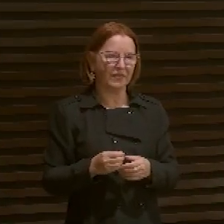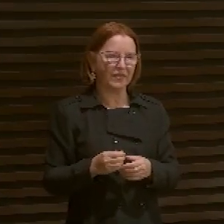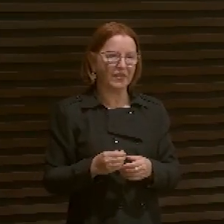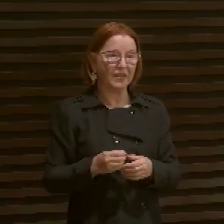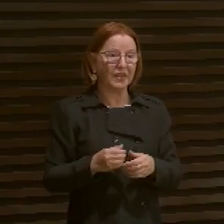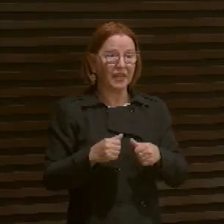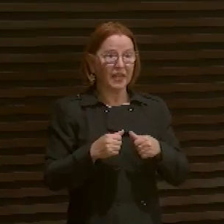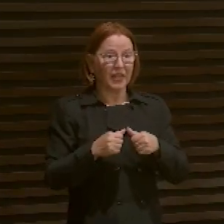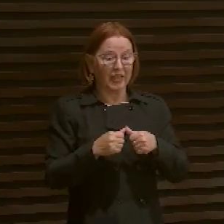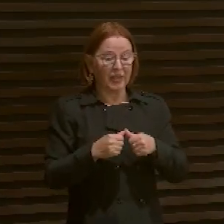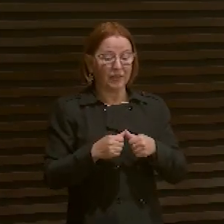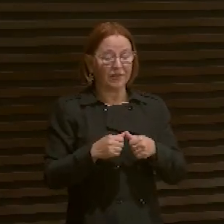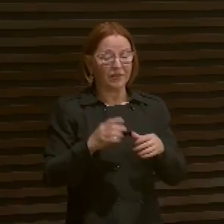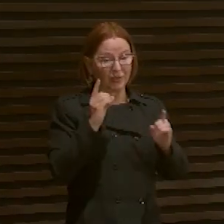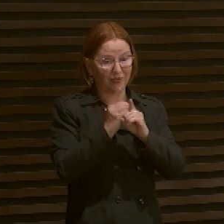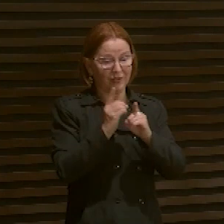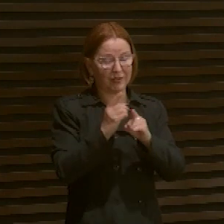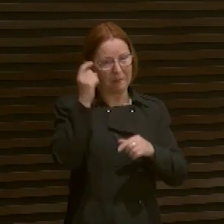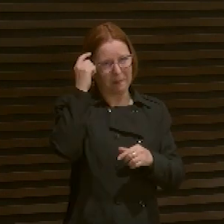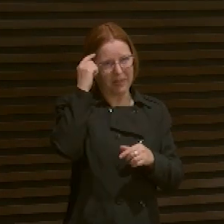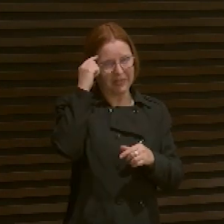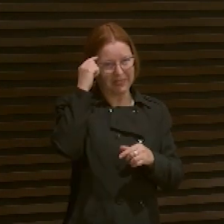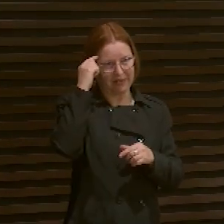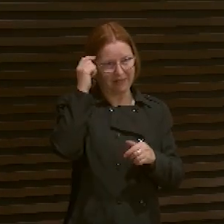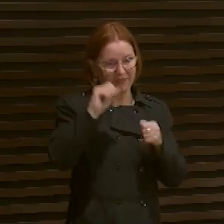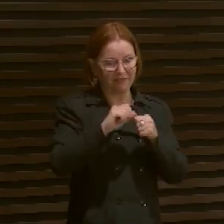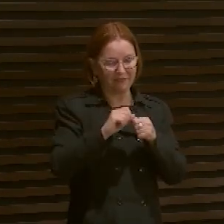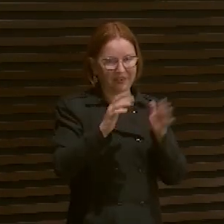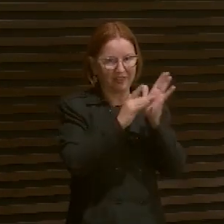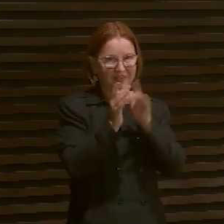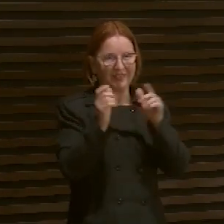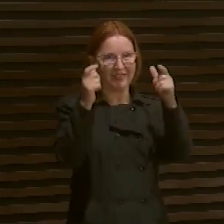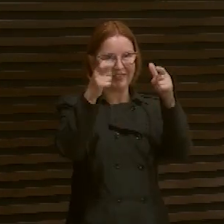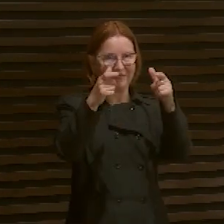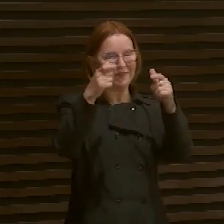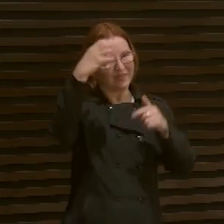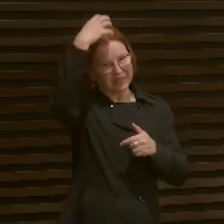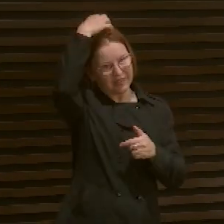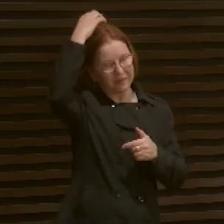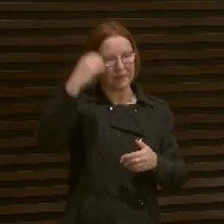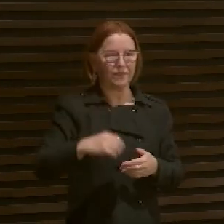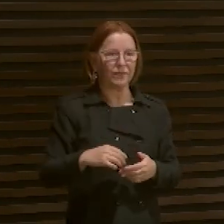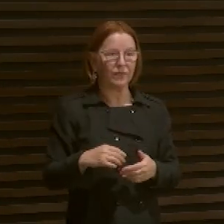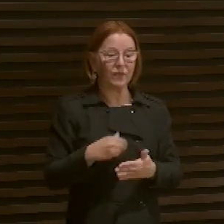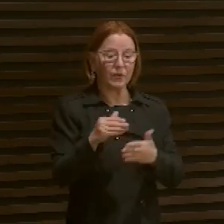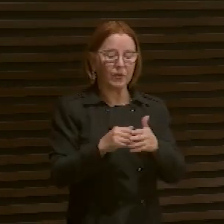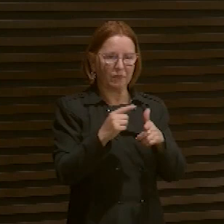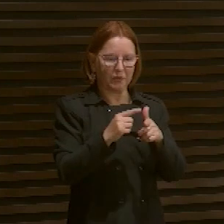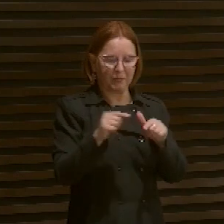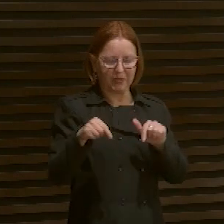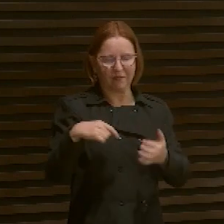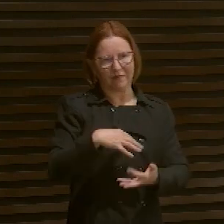mentalidade terrena dos discípulos. Irmãos, todos os problemas terrenos que existem